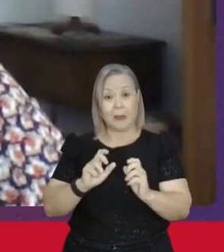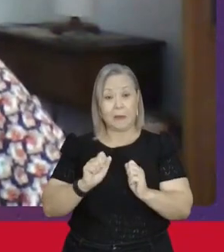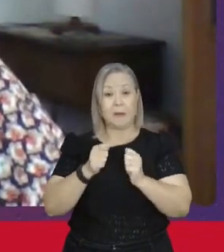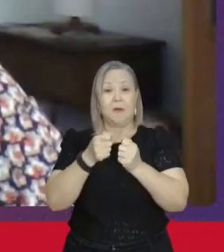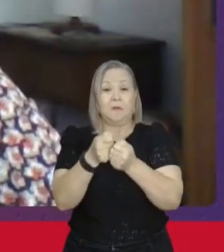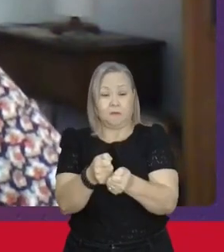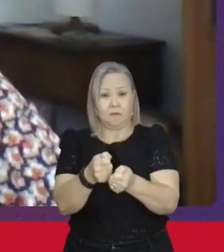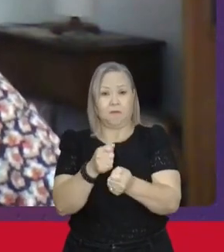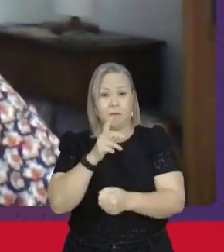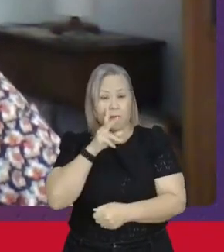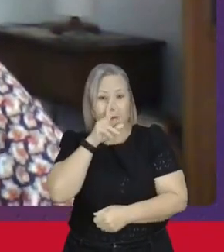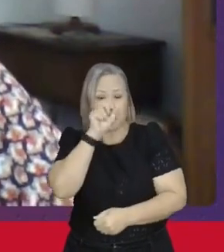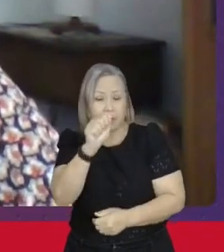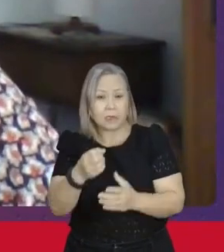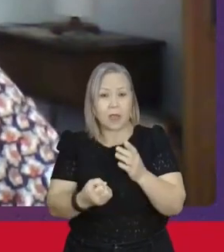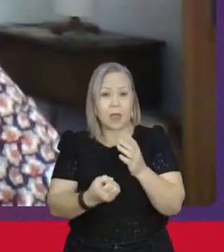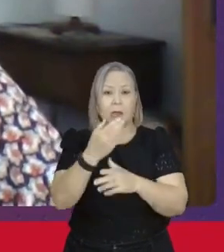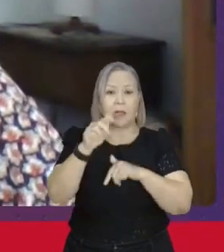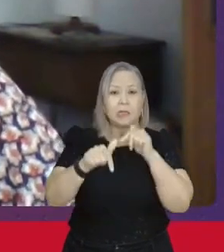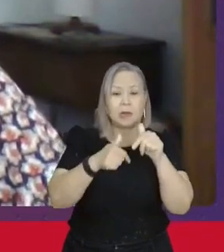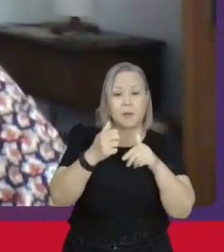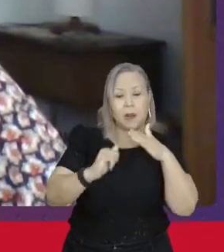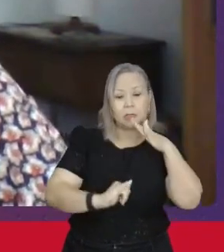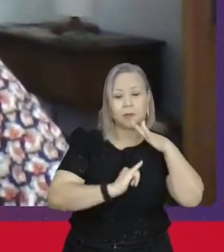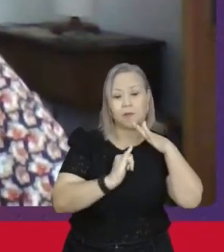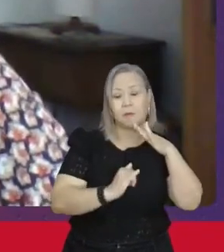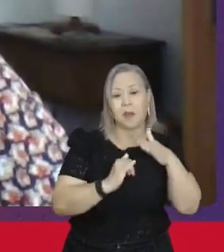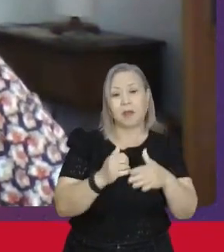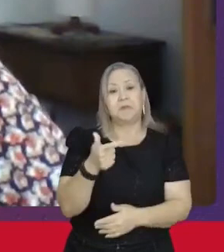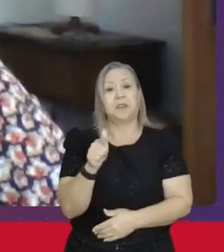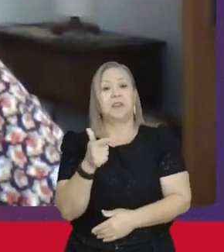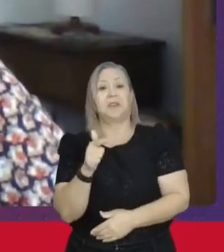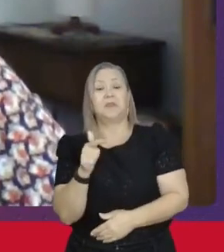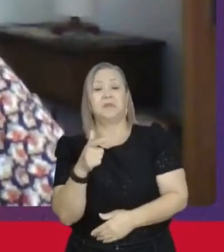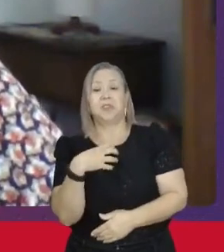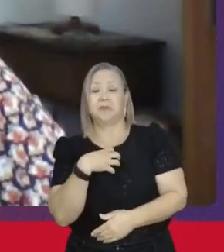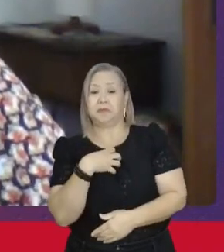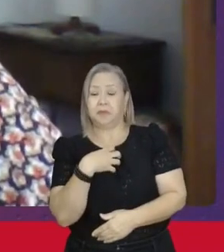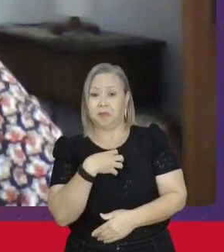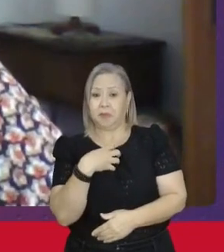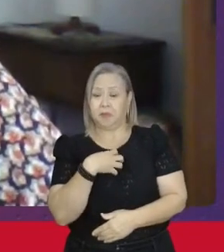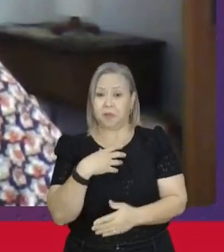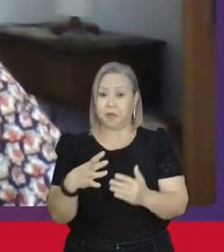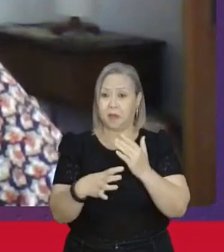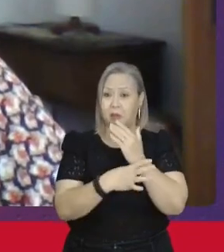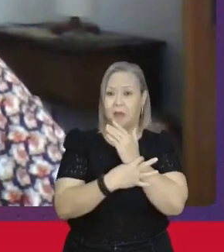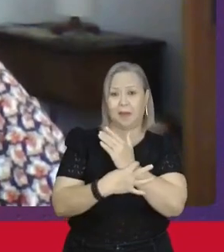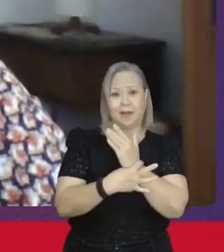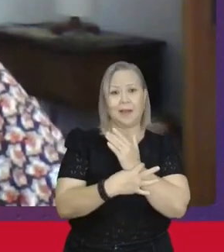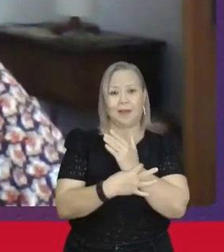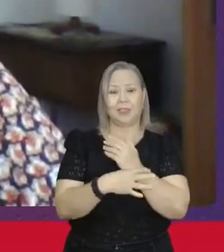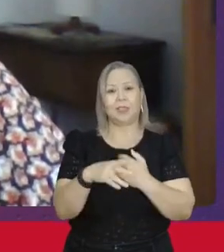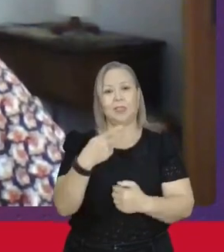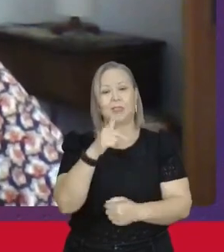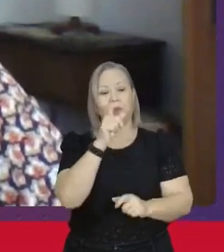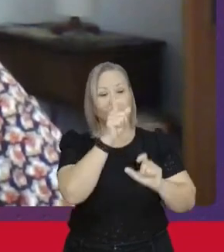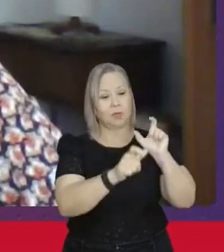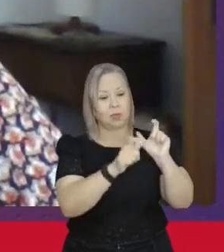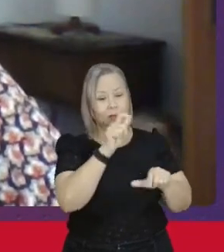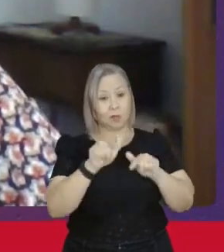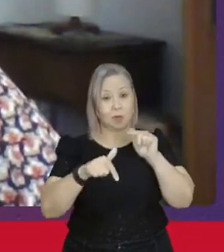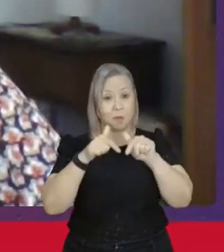forçados a gerar empregos informais porque não tinham condições de garantir que os seus